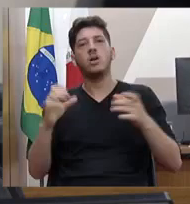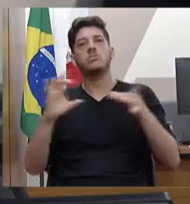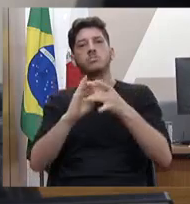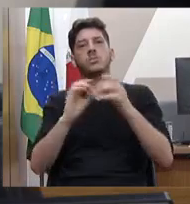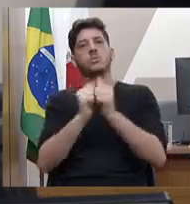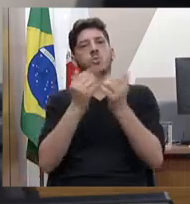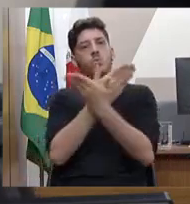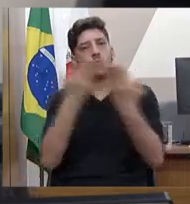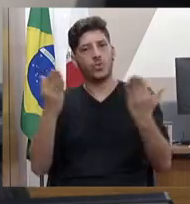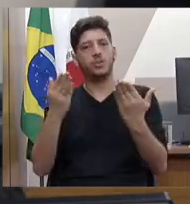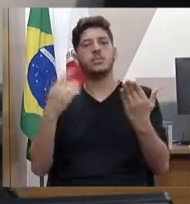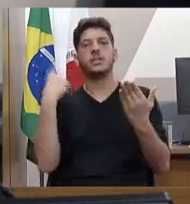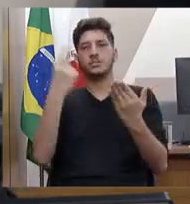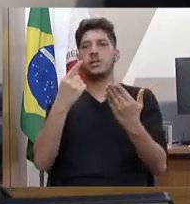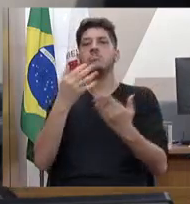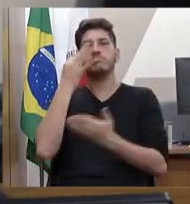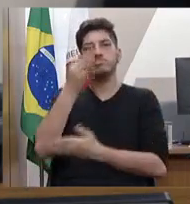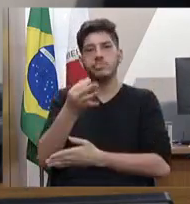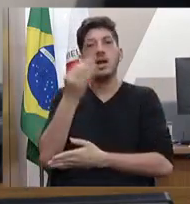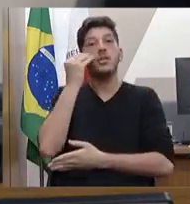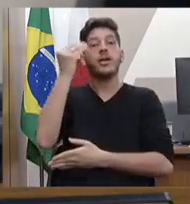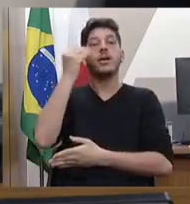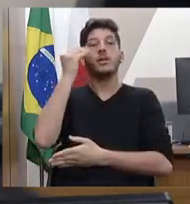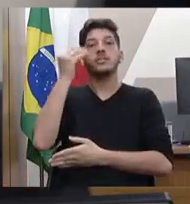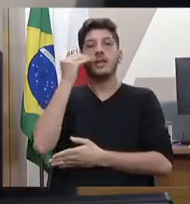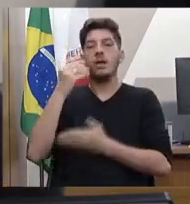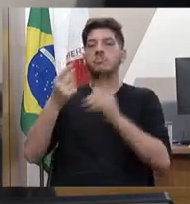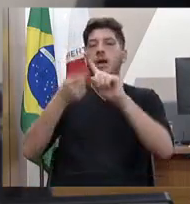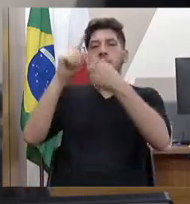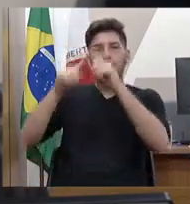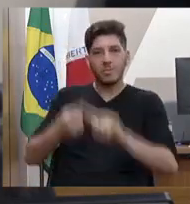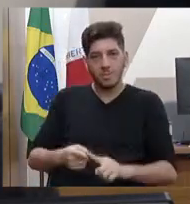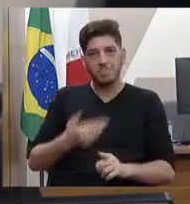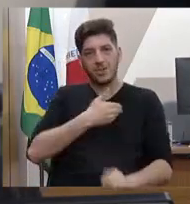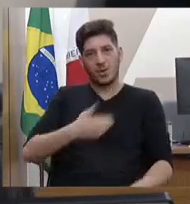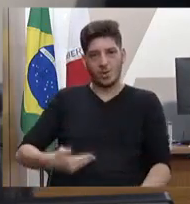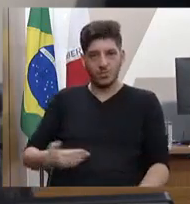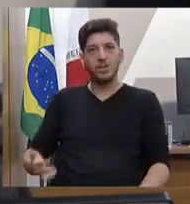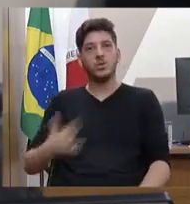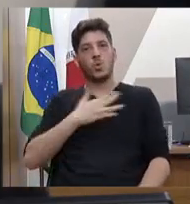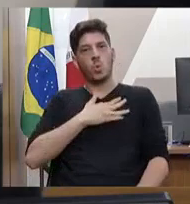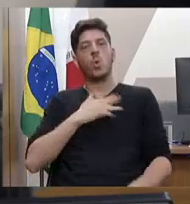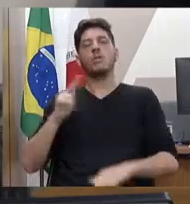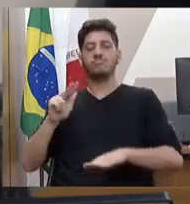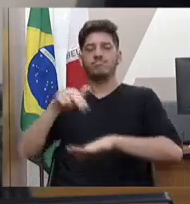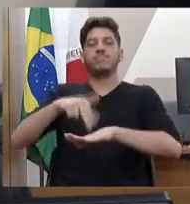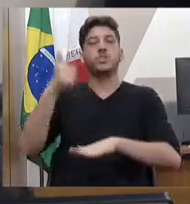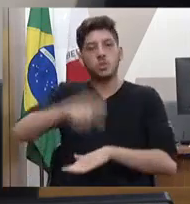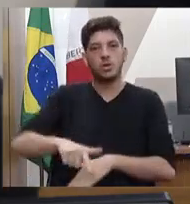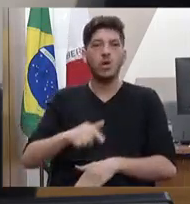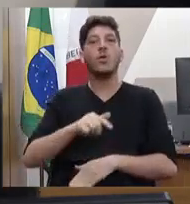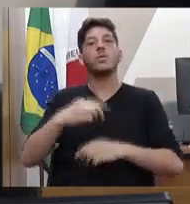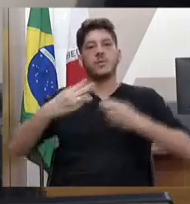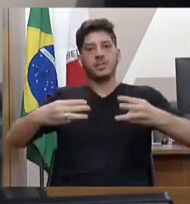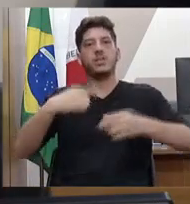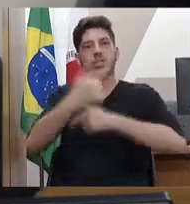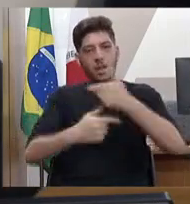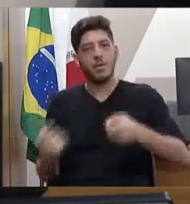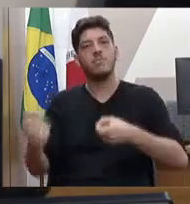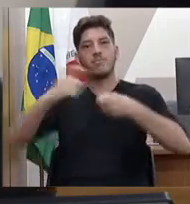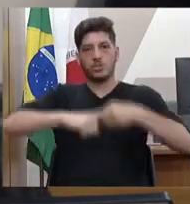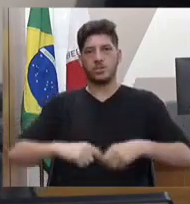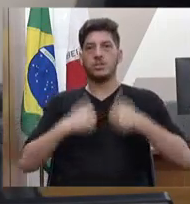ouvindo vocês nós vamos tentar acertar cada vez mais é o governo Lula de novo em ação e o Ministério do Trabalho voltou